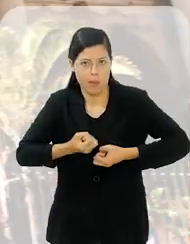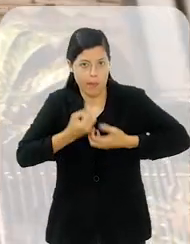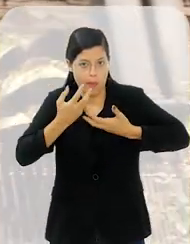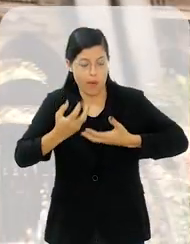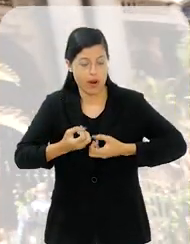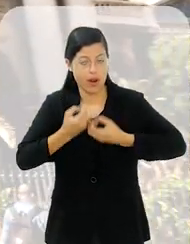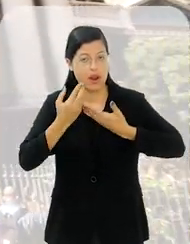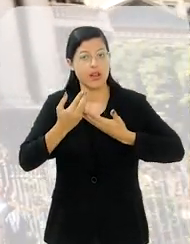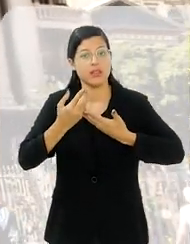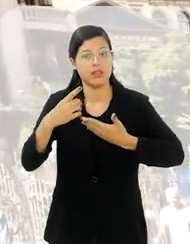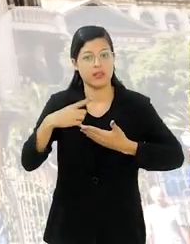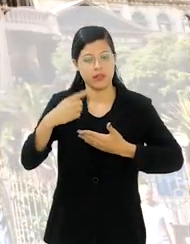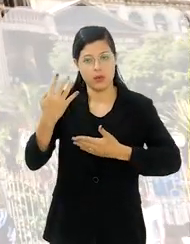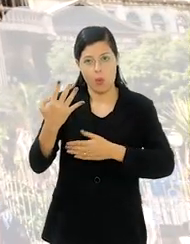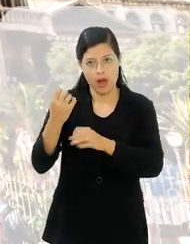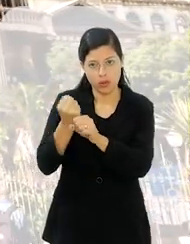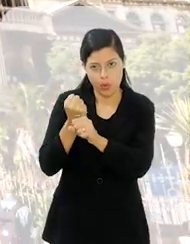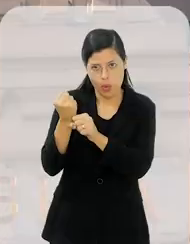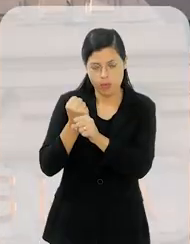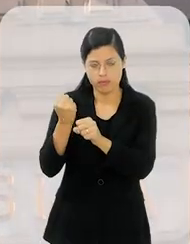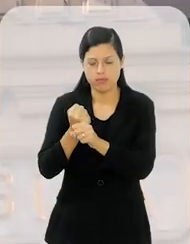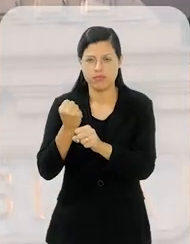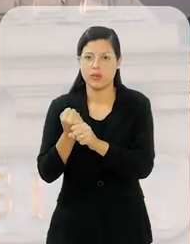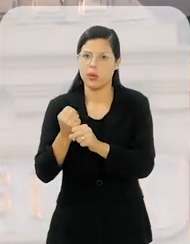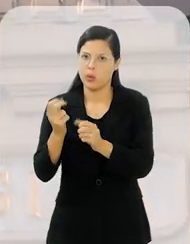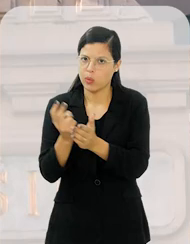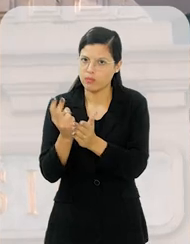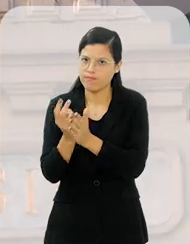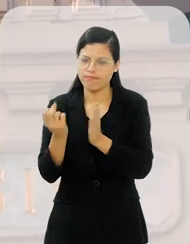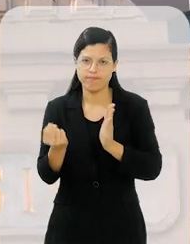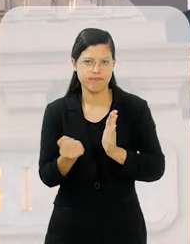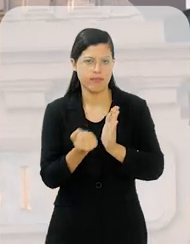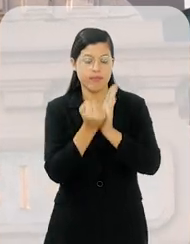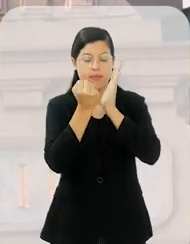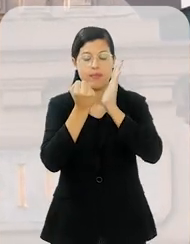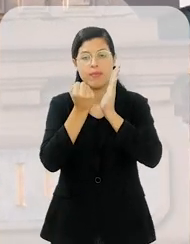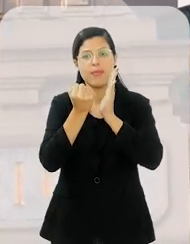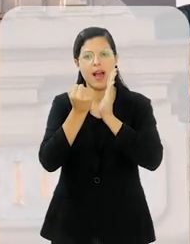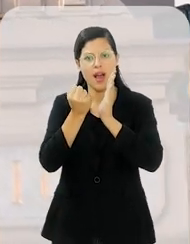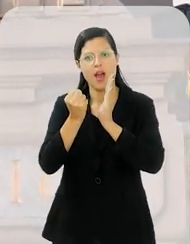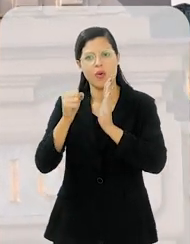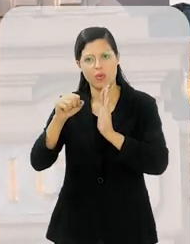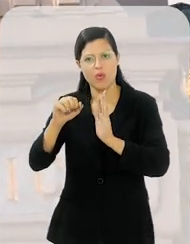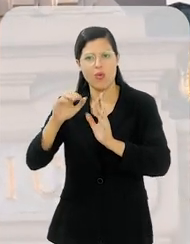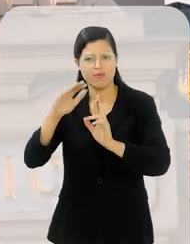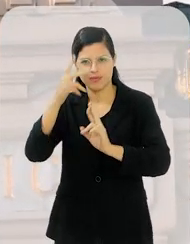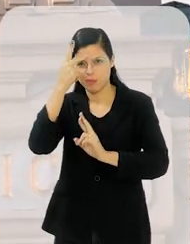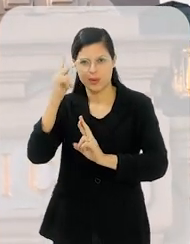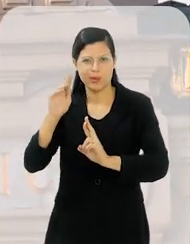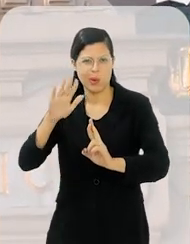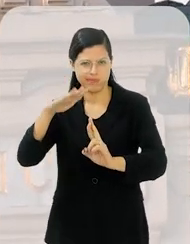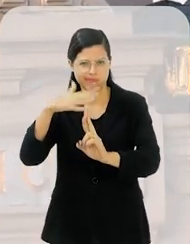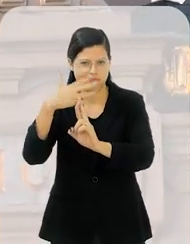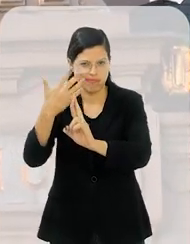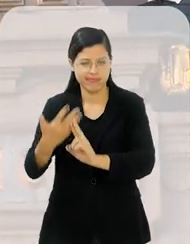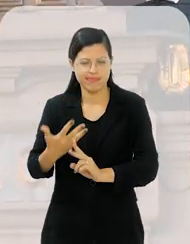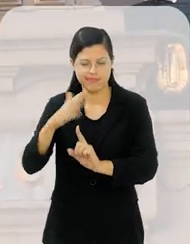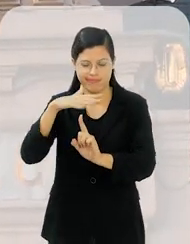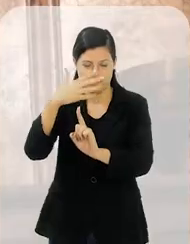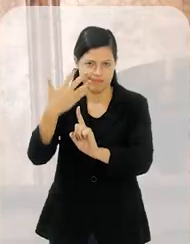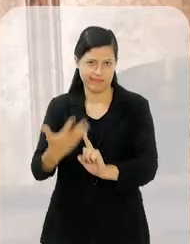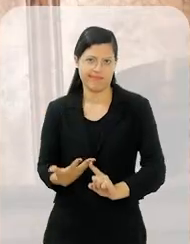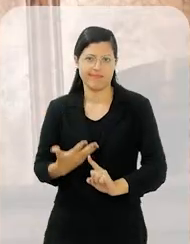passou por 4 grandes reformas e segue sendo um marco reverenciado por cariocas e cidadãos de todo o